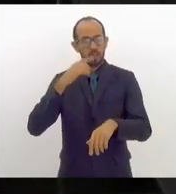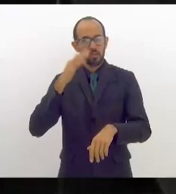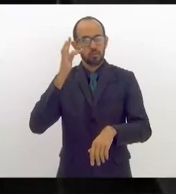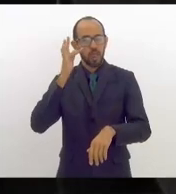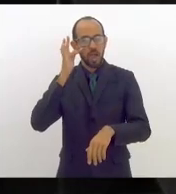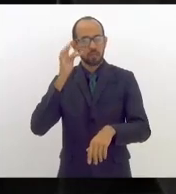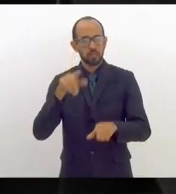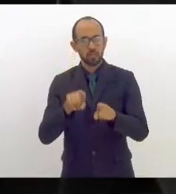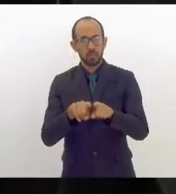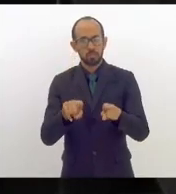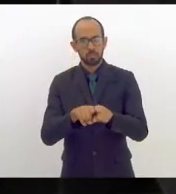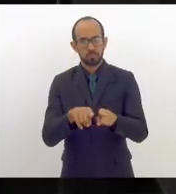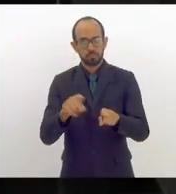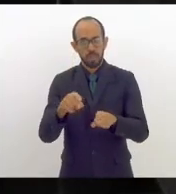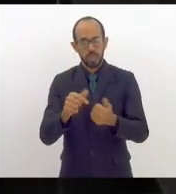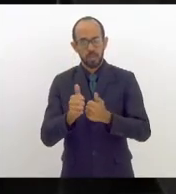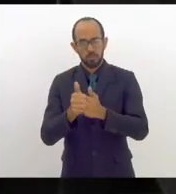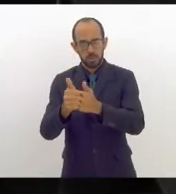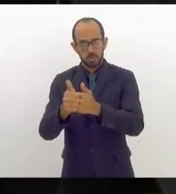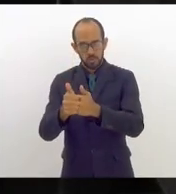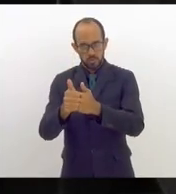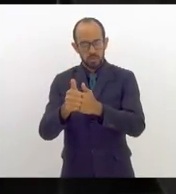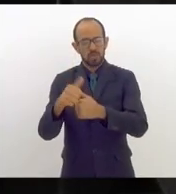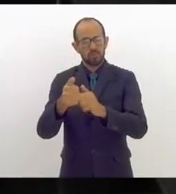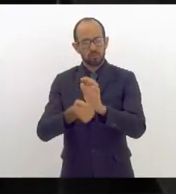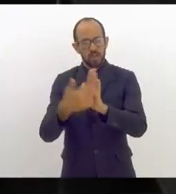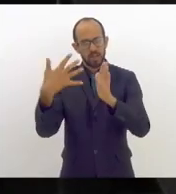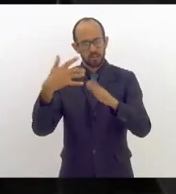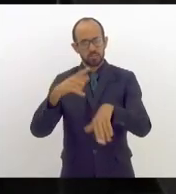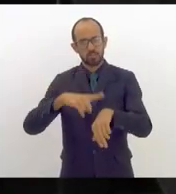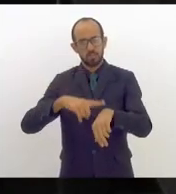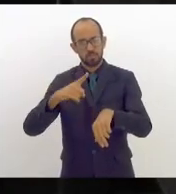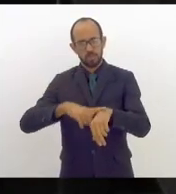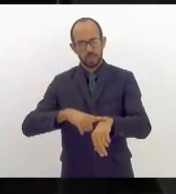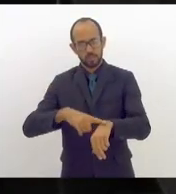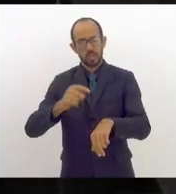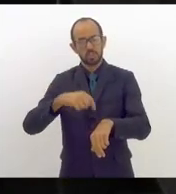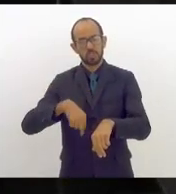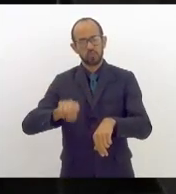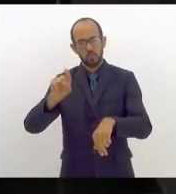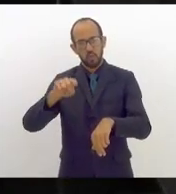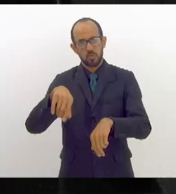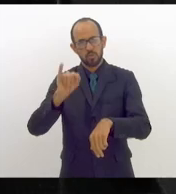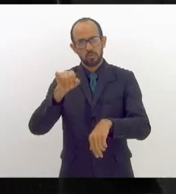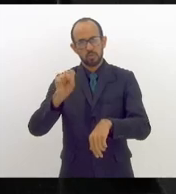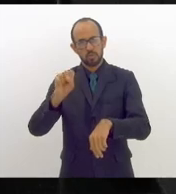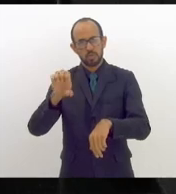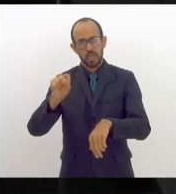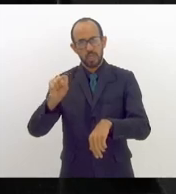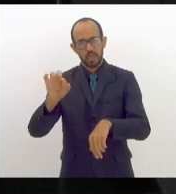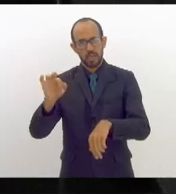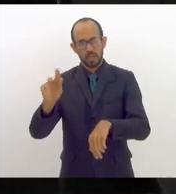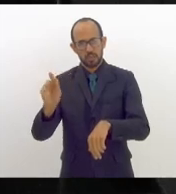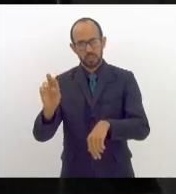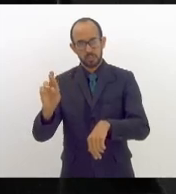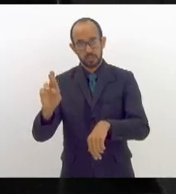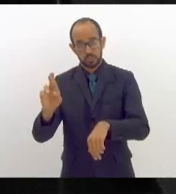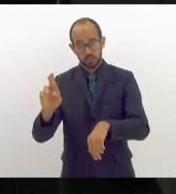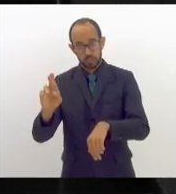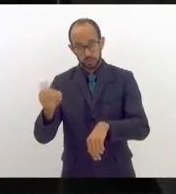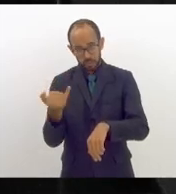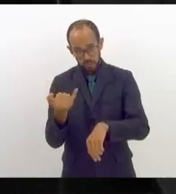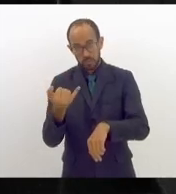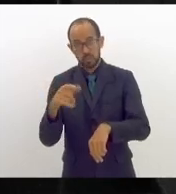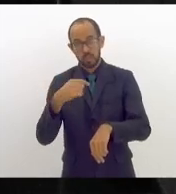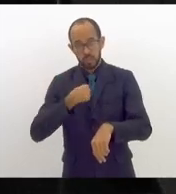acompanhou de perto tivemos em vários momentos tratando disso com a comunidade acadêmica do exérj falei pessoalmente com o presidente